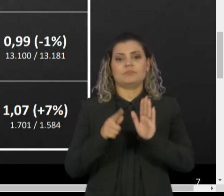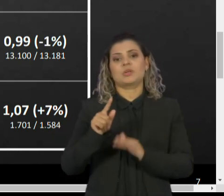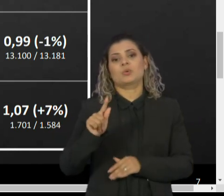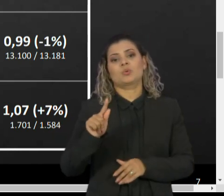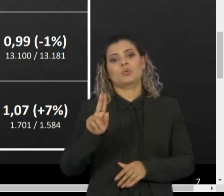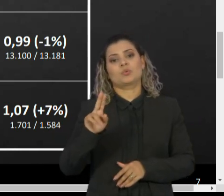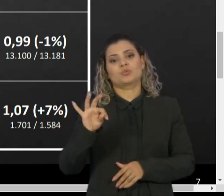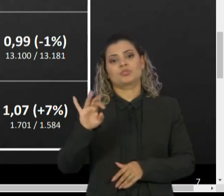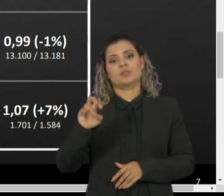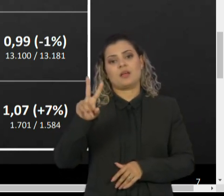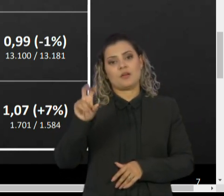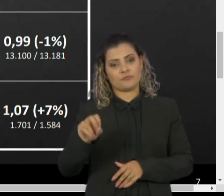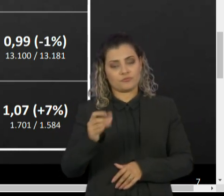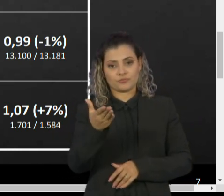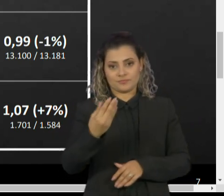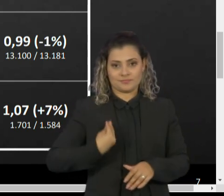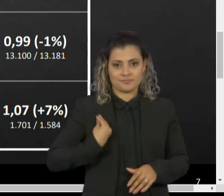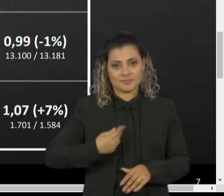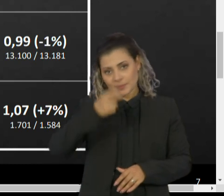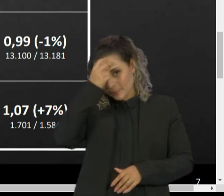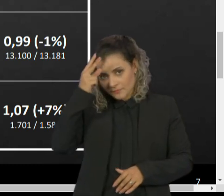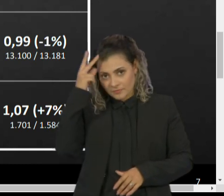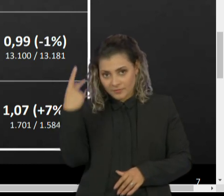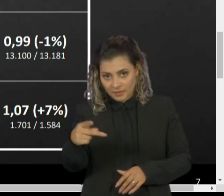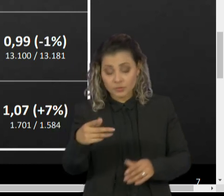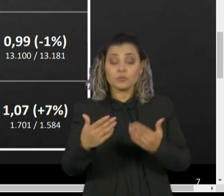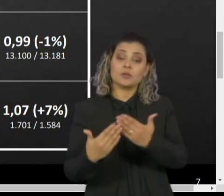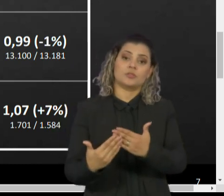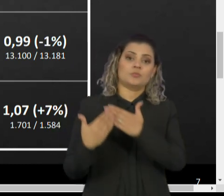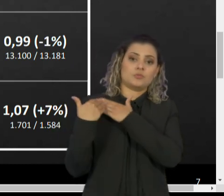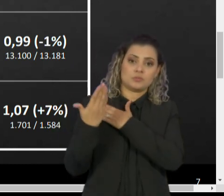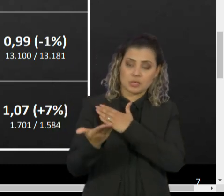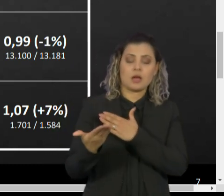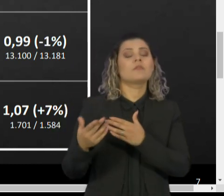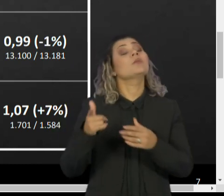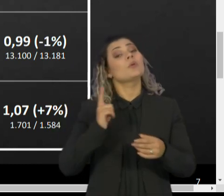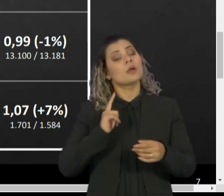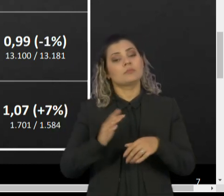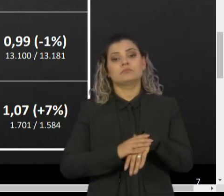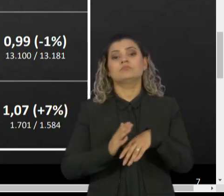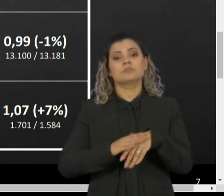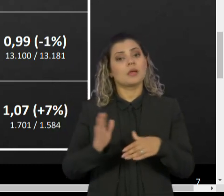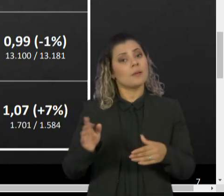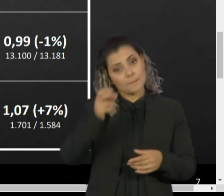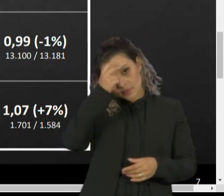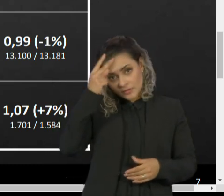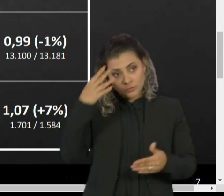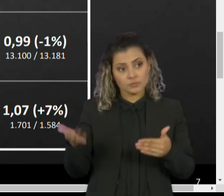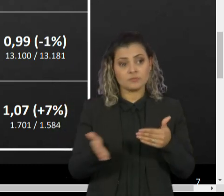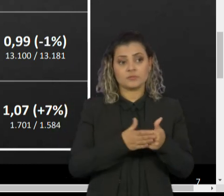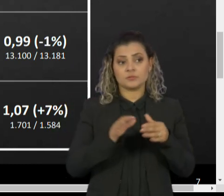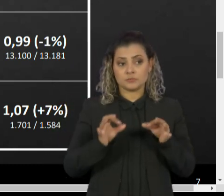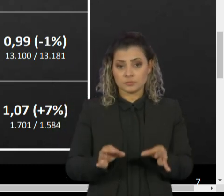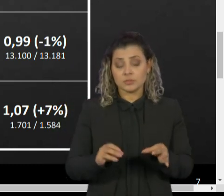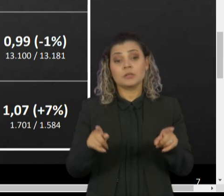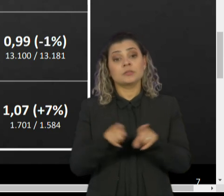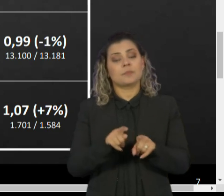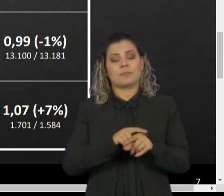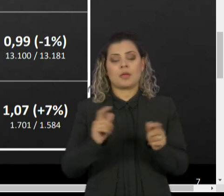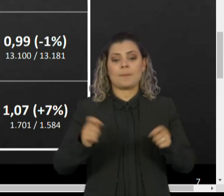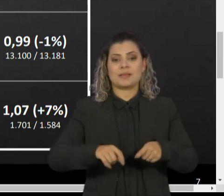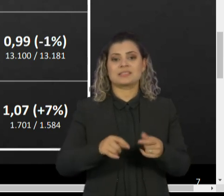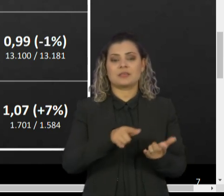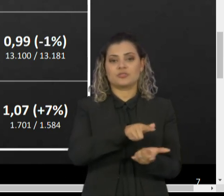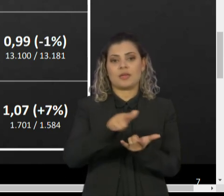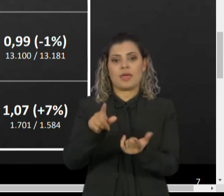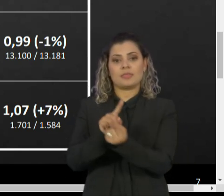de Jaguariúna, prefeito também responsável, que faz o fechamento do seu município, aumentou a capacidade hospitalar